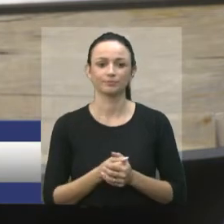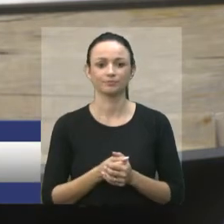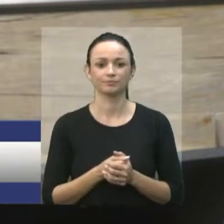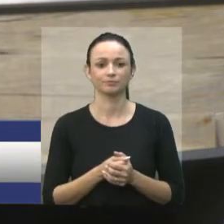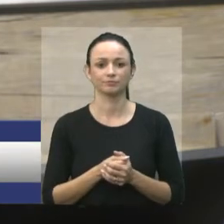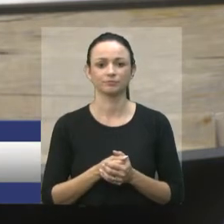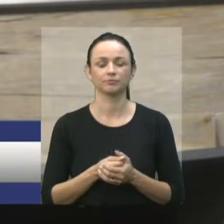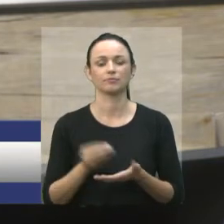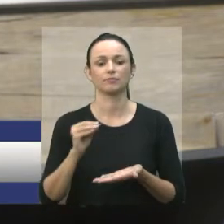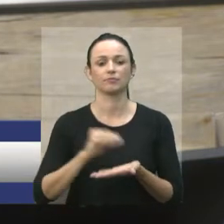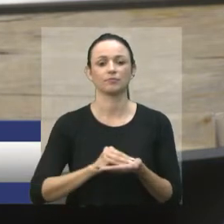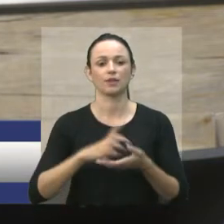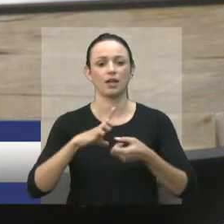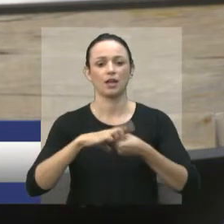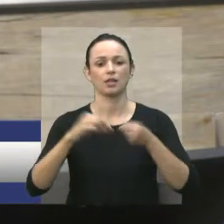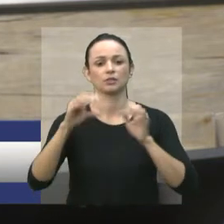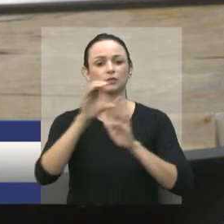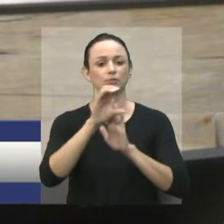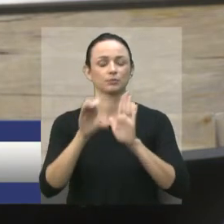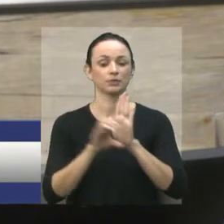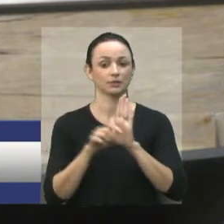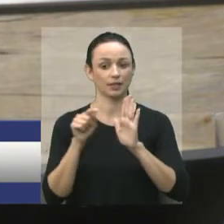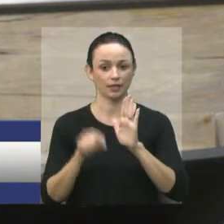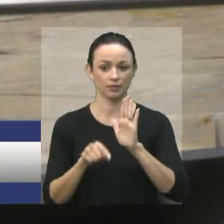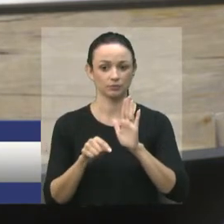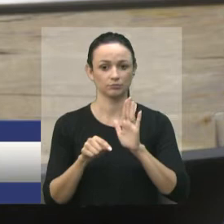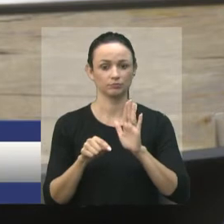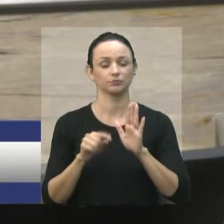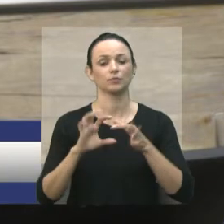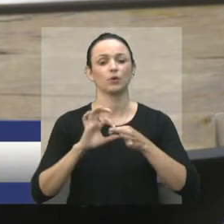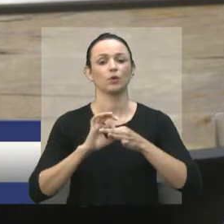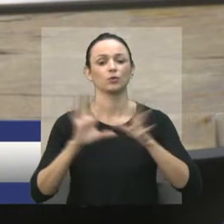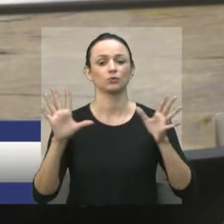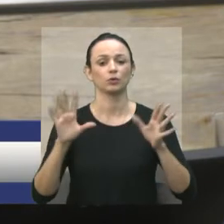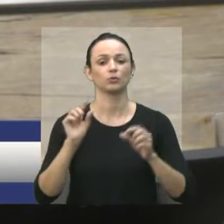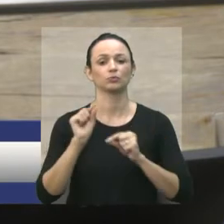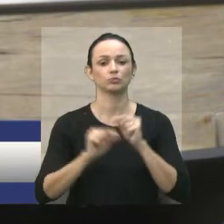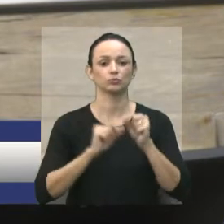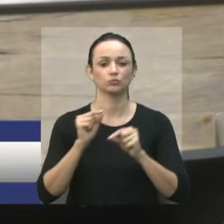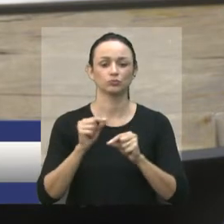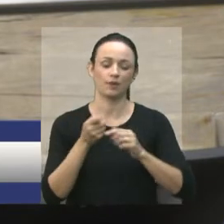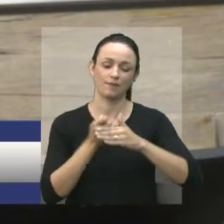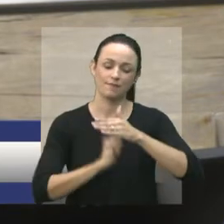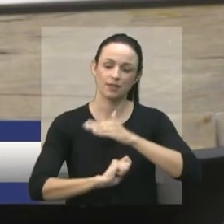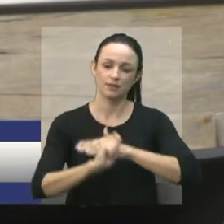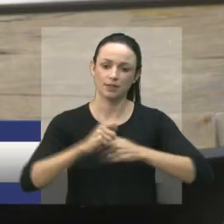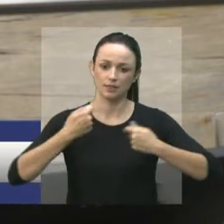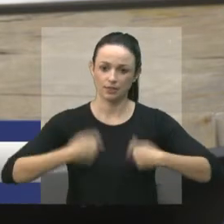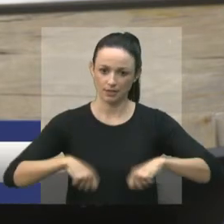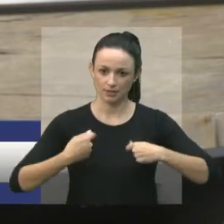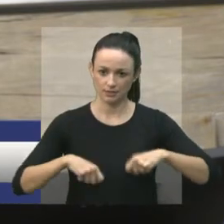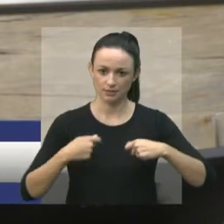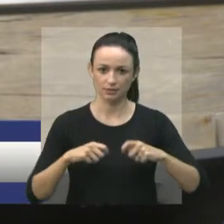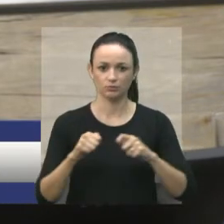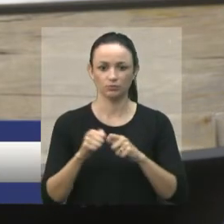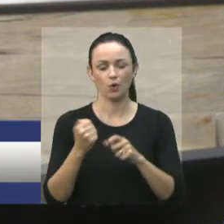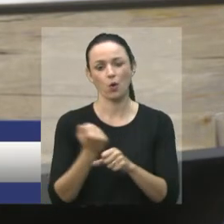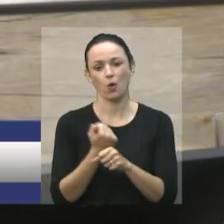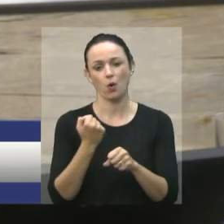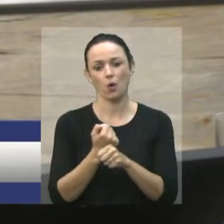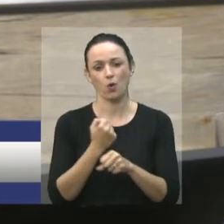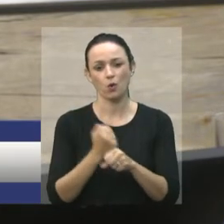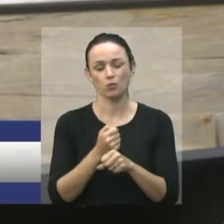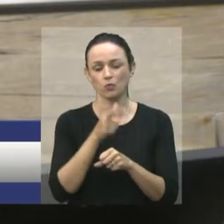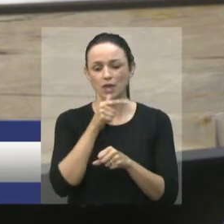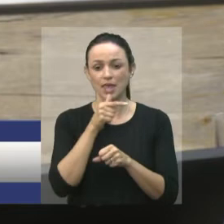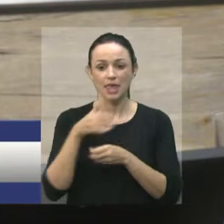Insere artigo no capítulo das disposições finais, autorizando a promoção dos investimentos necessários à execução de obras no curso do